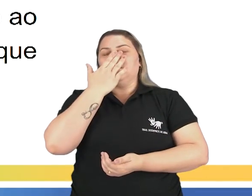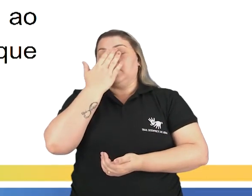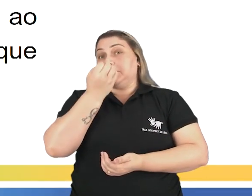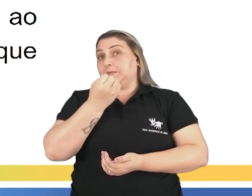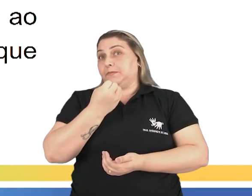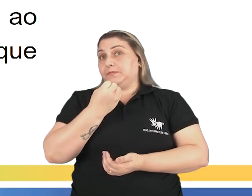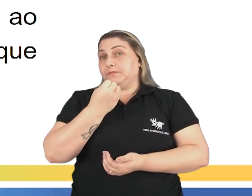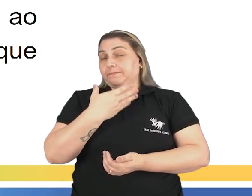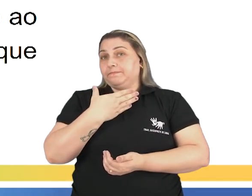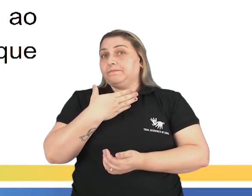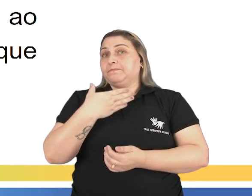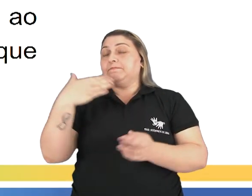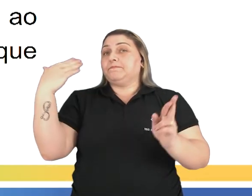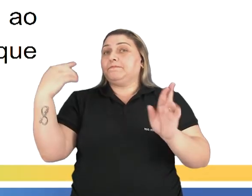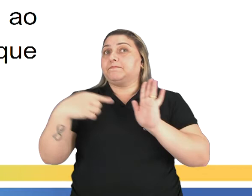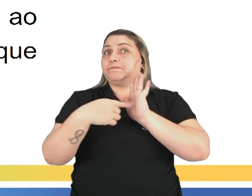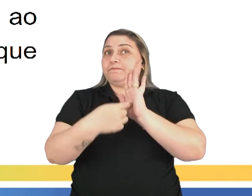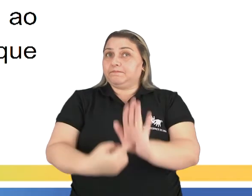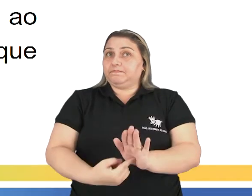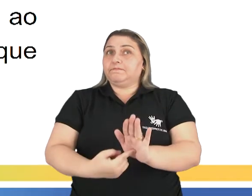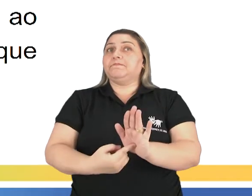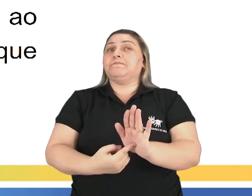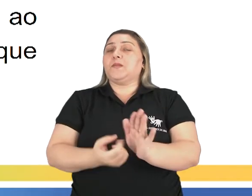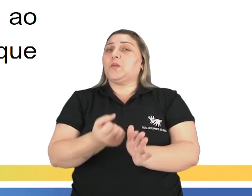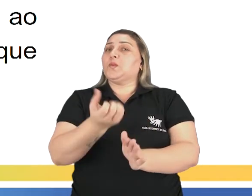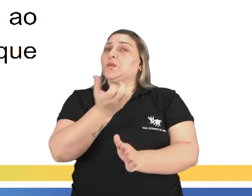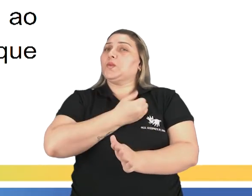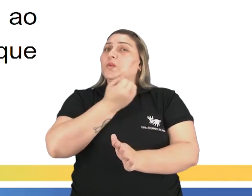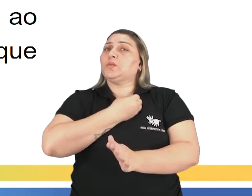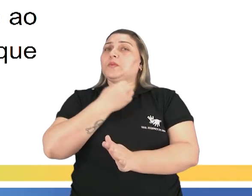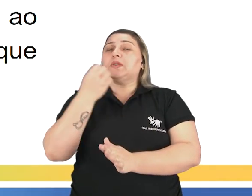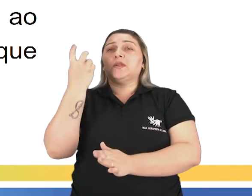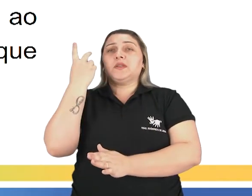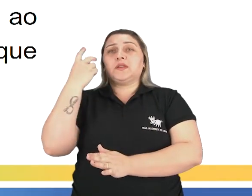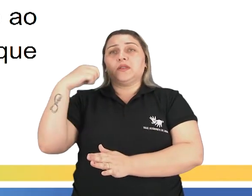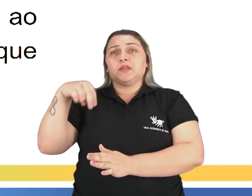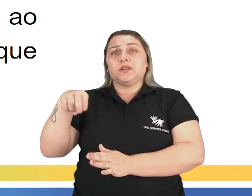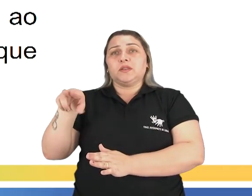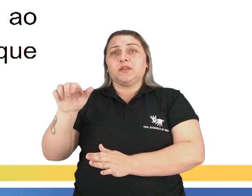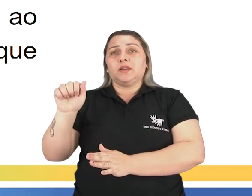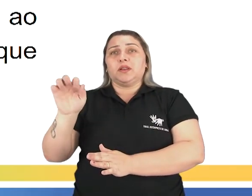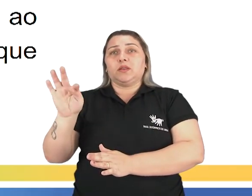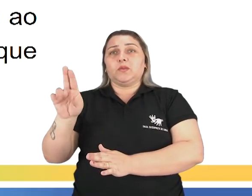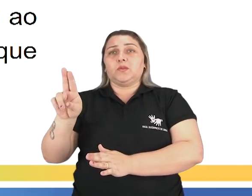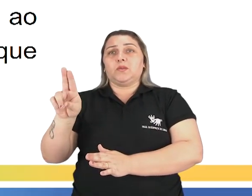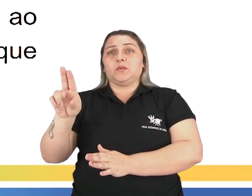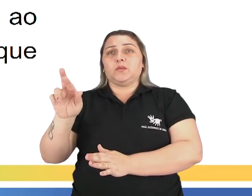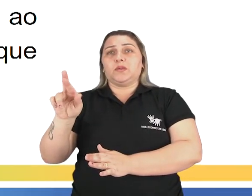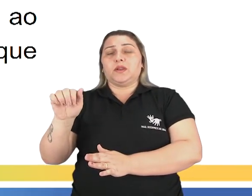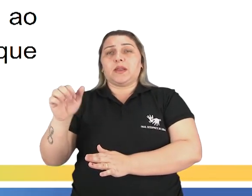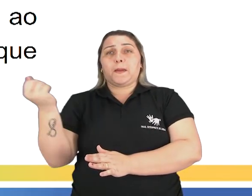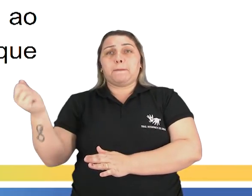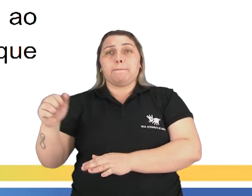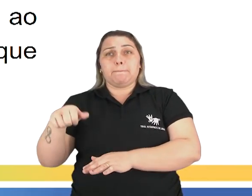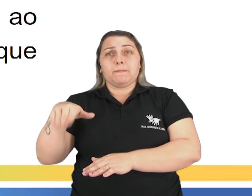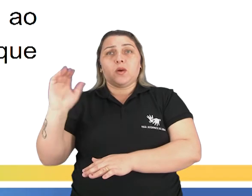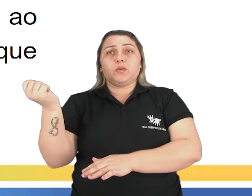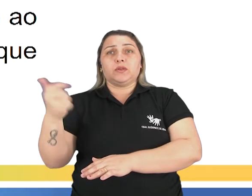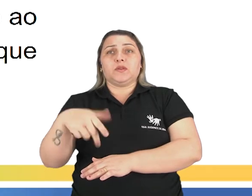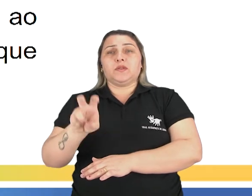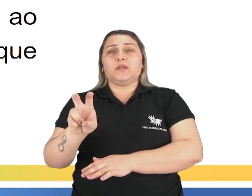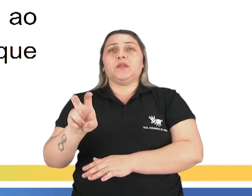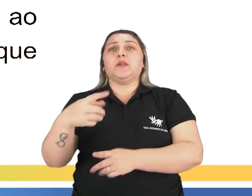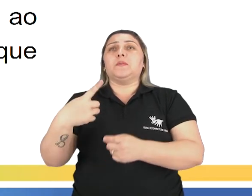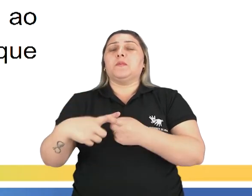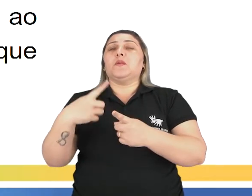bom indicador da ordem de grandezas, no caso dos números naturais, 25, é maior que o 5, porque na grandeza